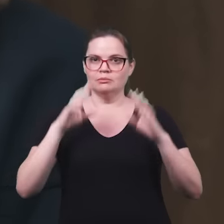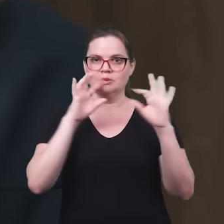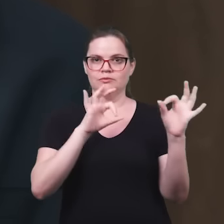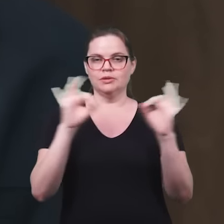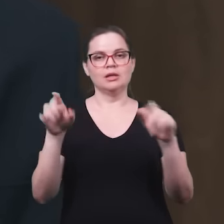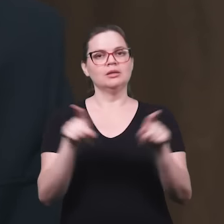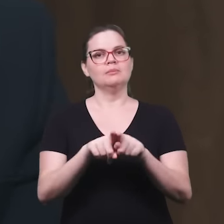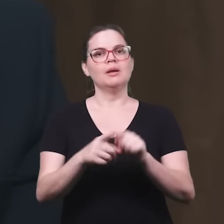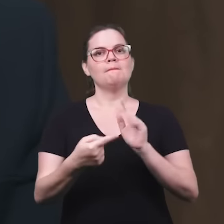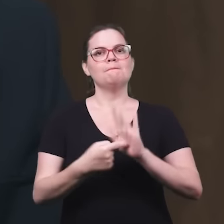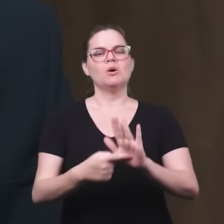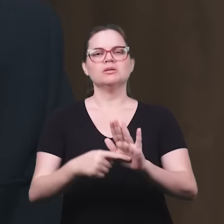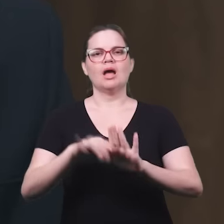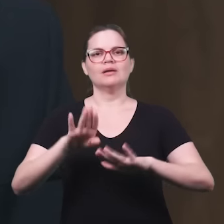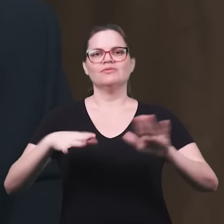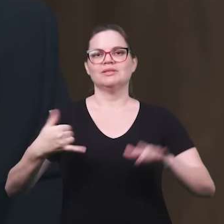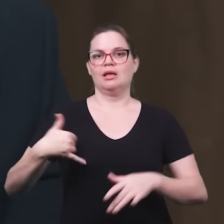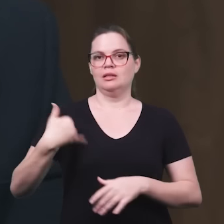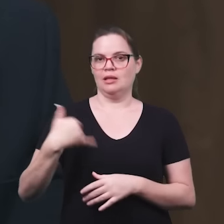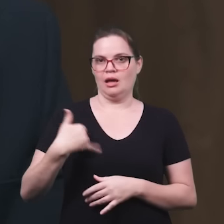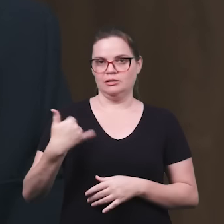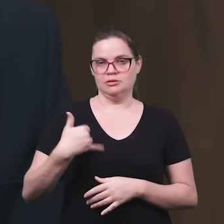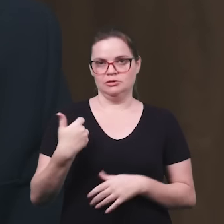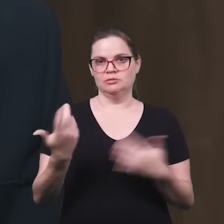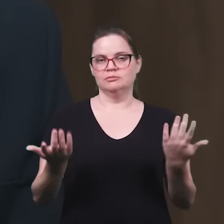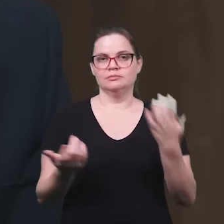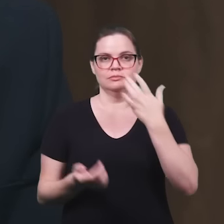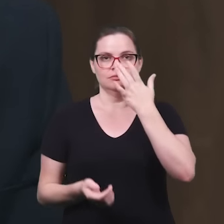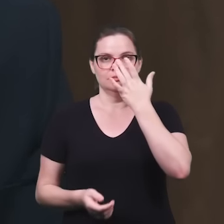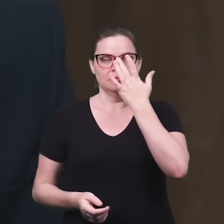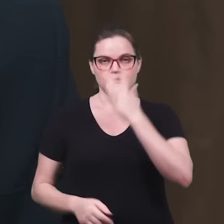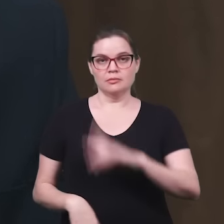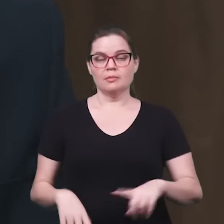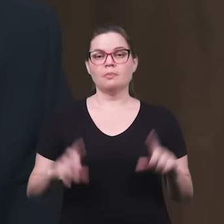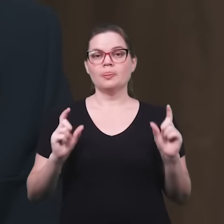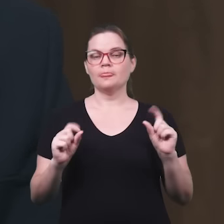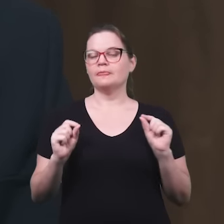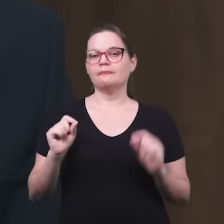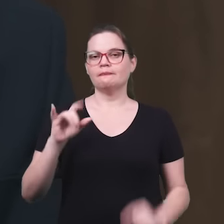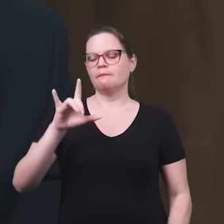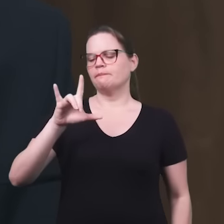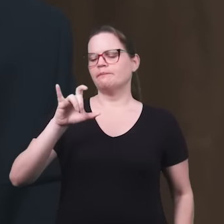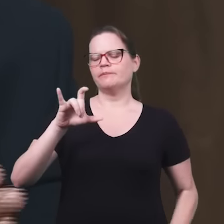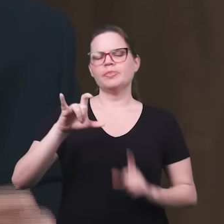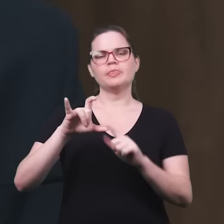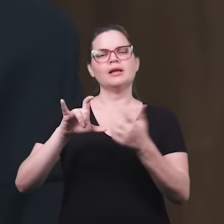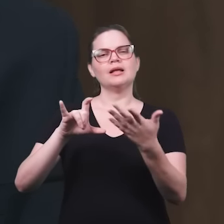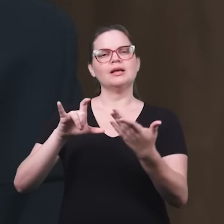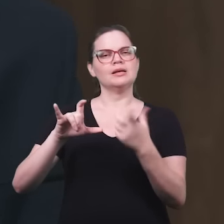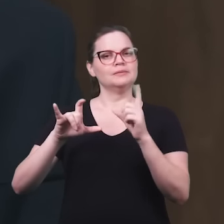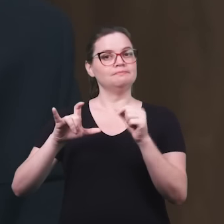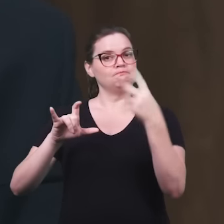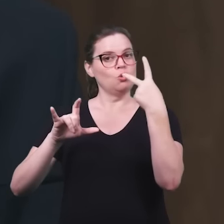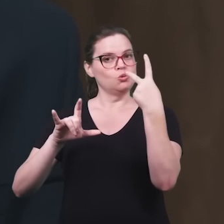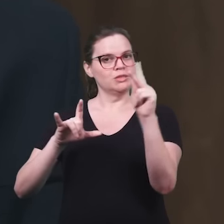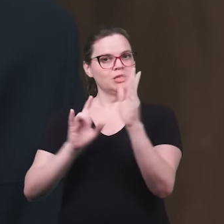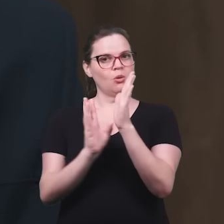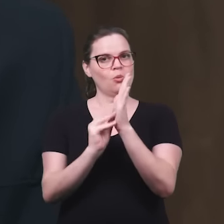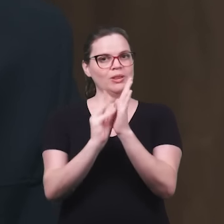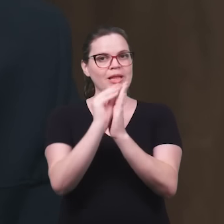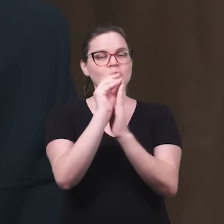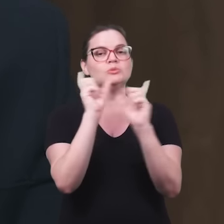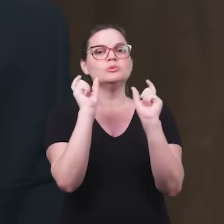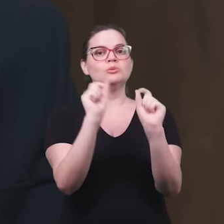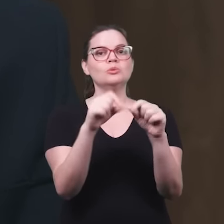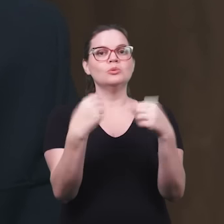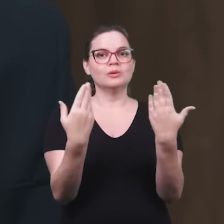até a idade. Então, o que o Instagram quer? Ele quer que o seu conteúdo, ele mantenha